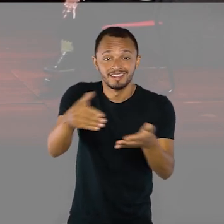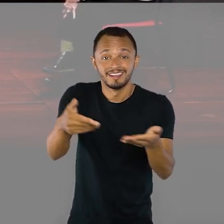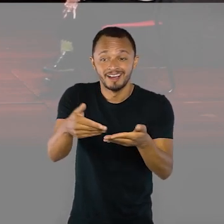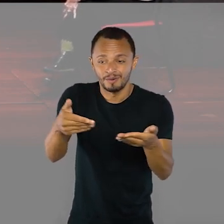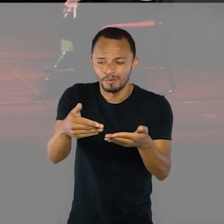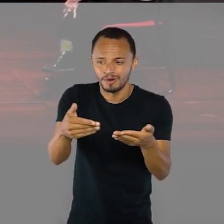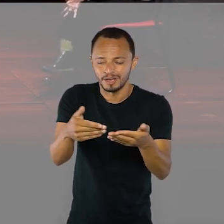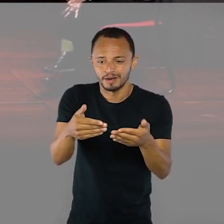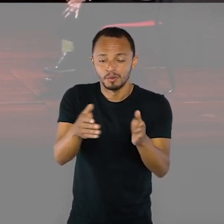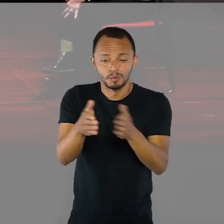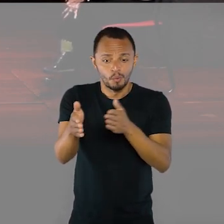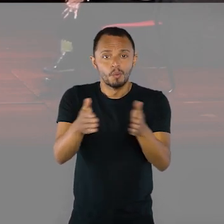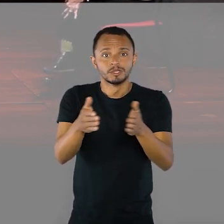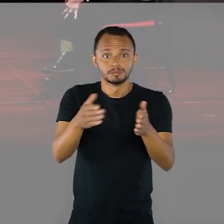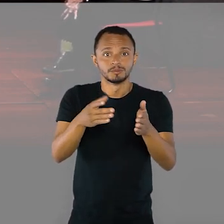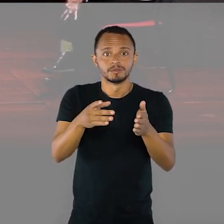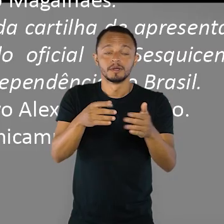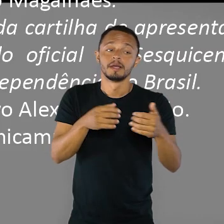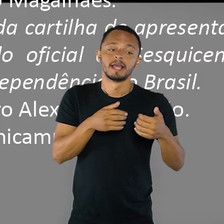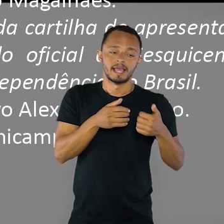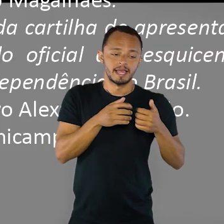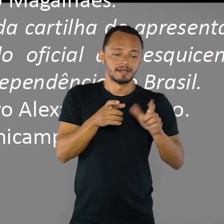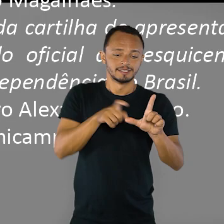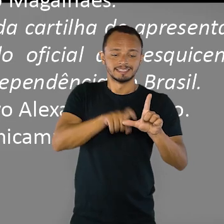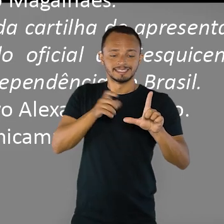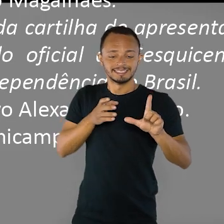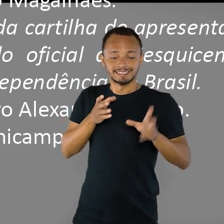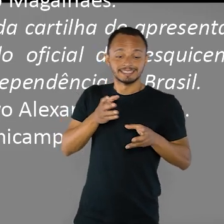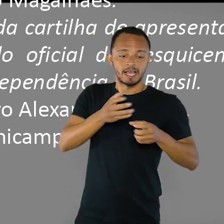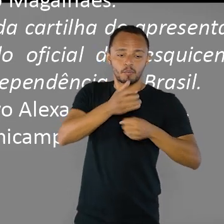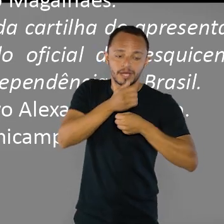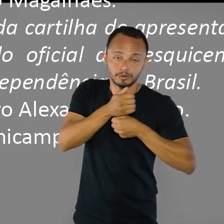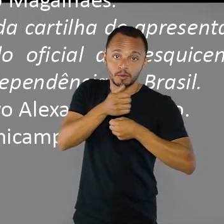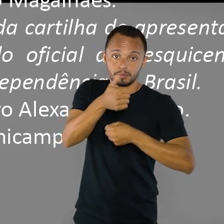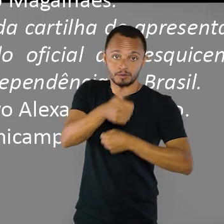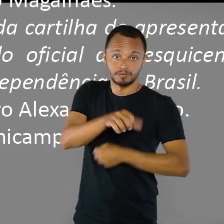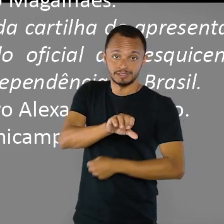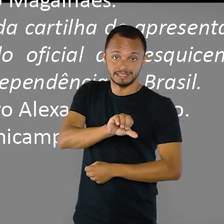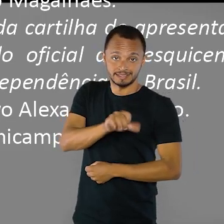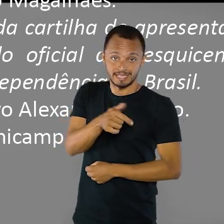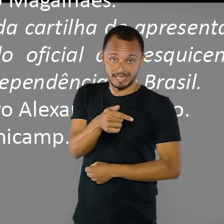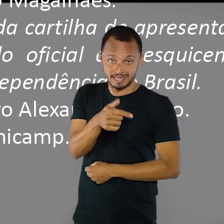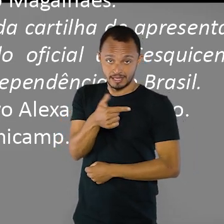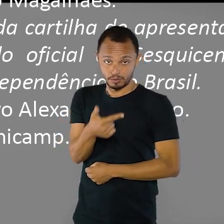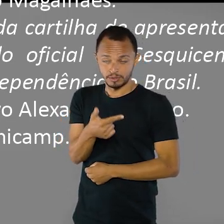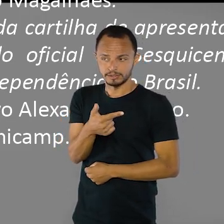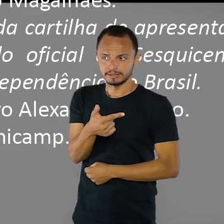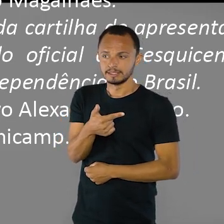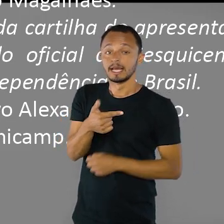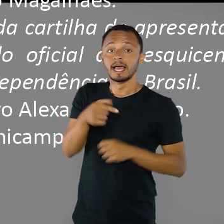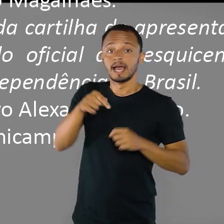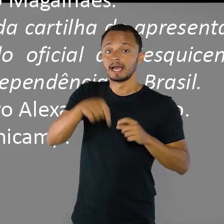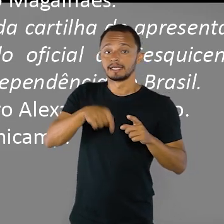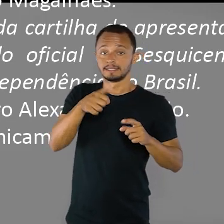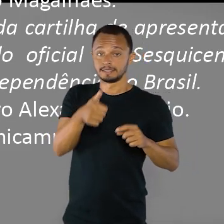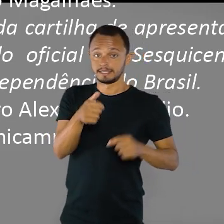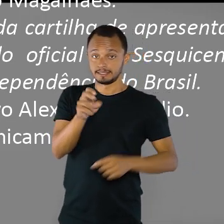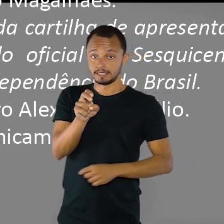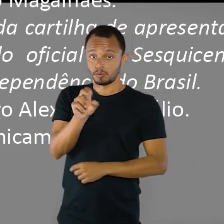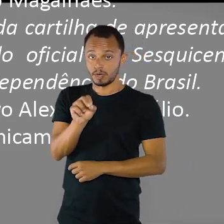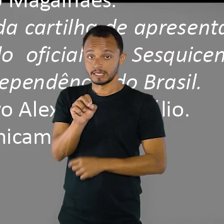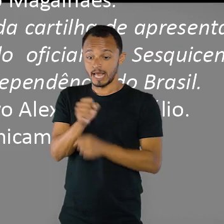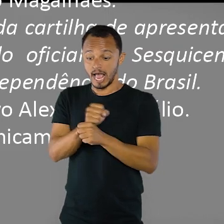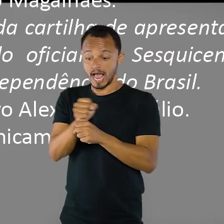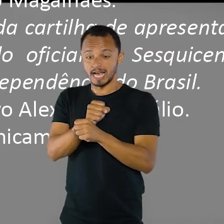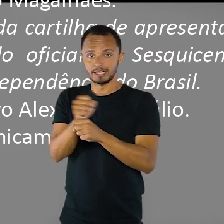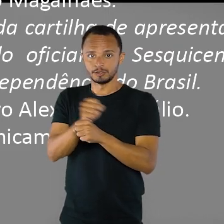é o sequestro em 1972, quando comemoravam-se 150 anos da independência, em